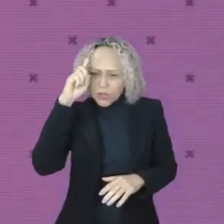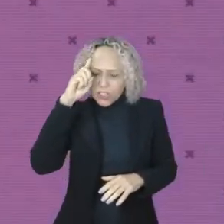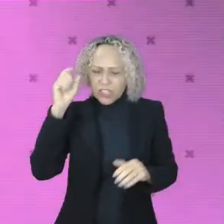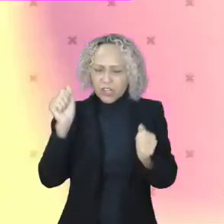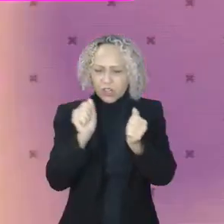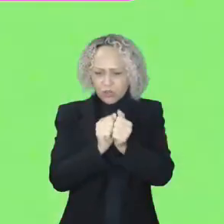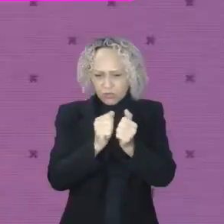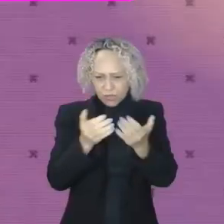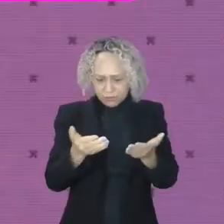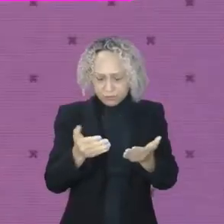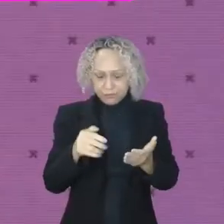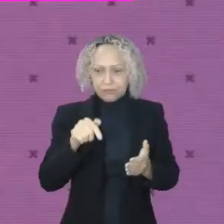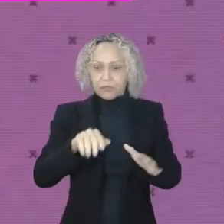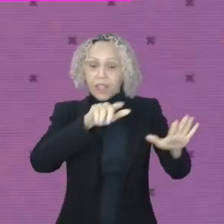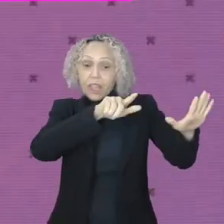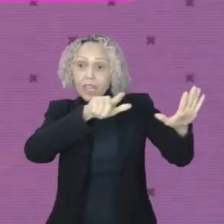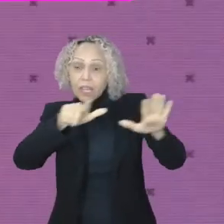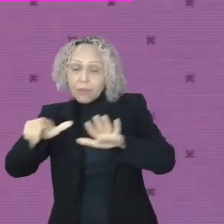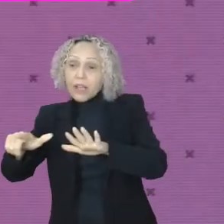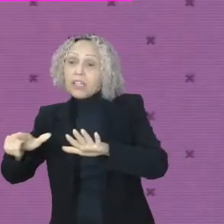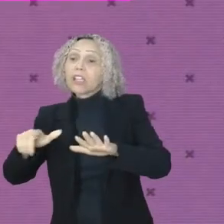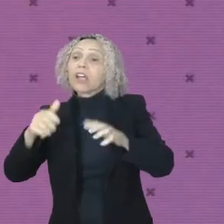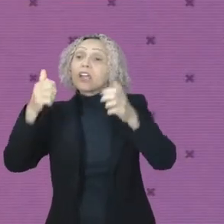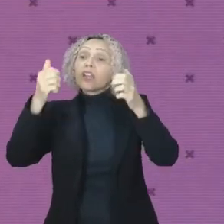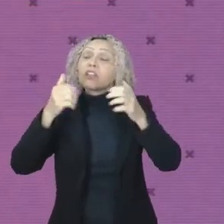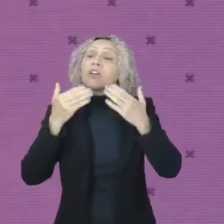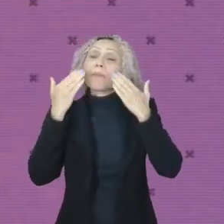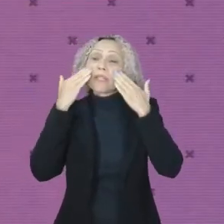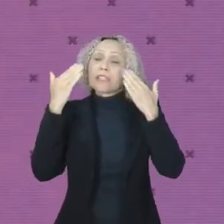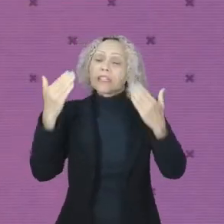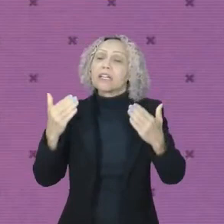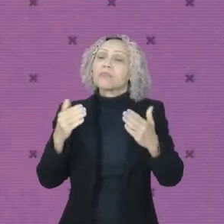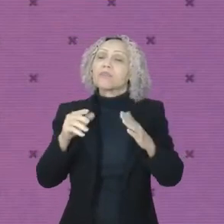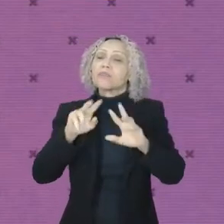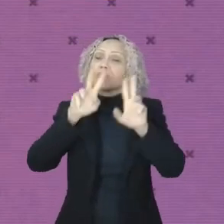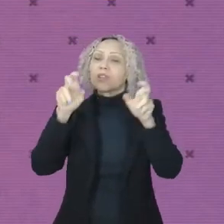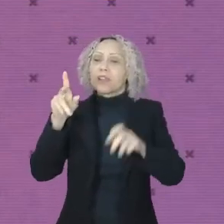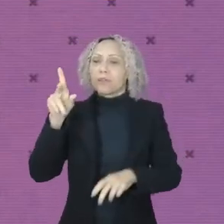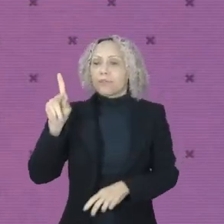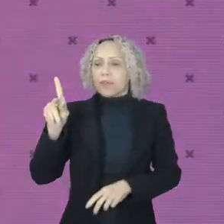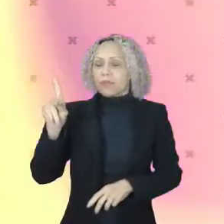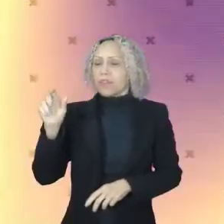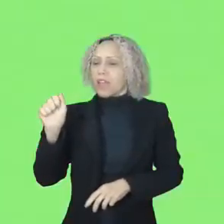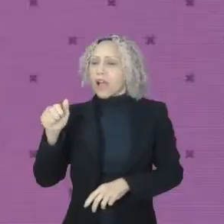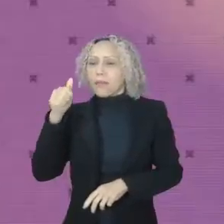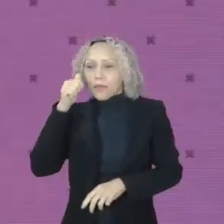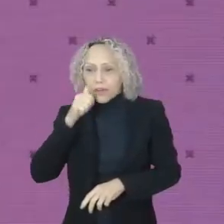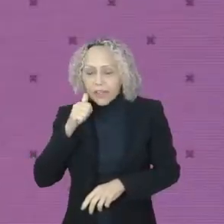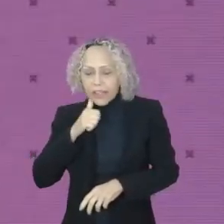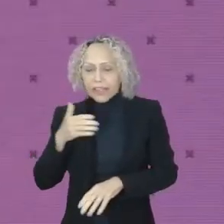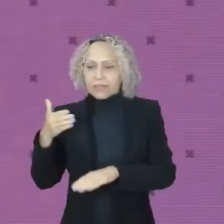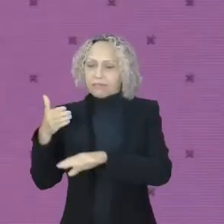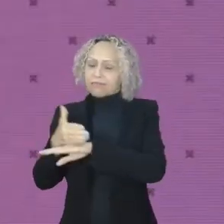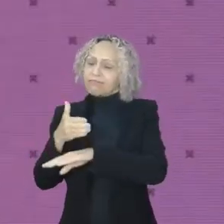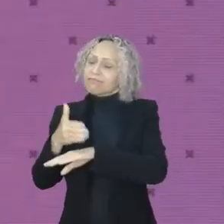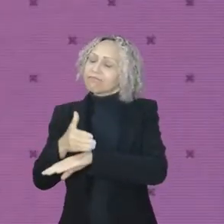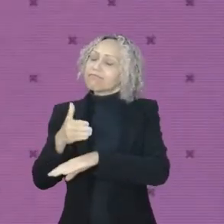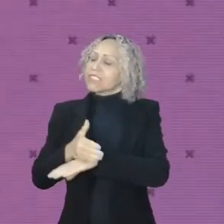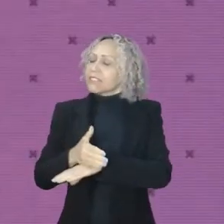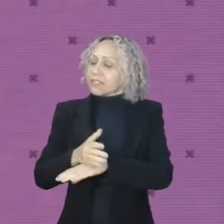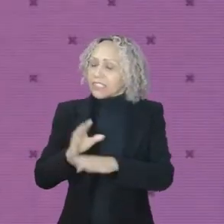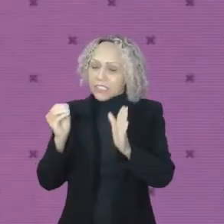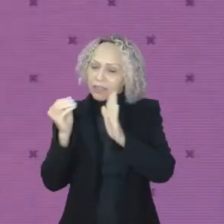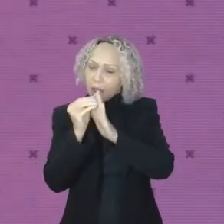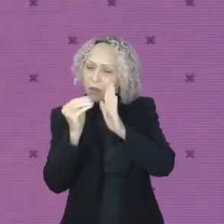Nesta semana falamos sobre o PPA Mulheres. Compartilhe com as companheiras de luta e anote na sua agenda para não perder nenhuma